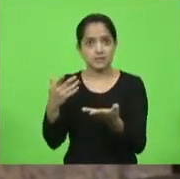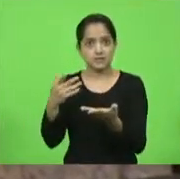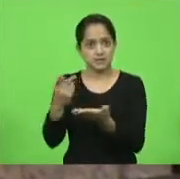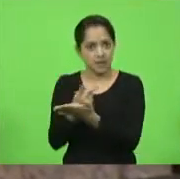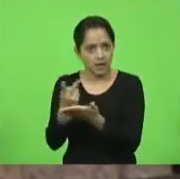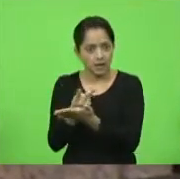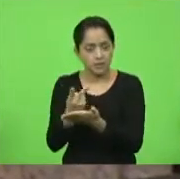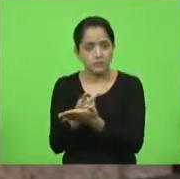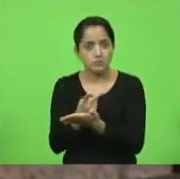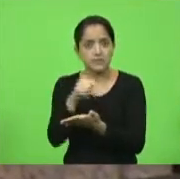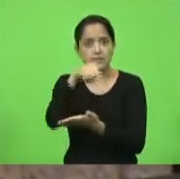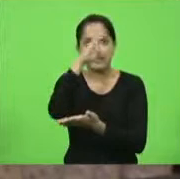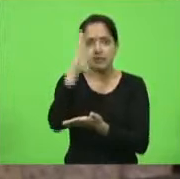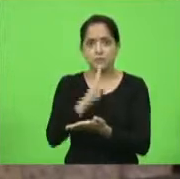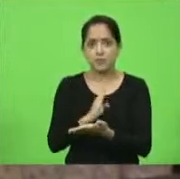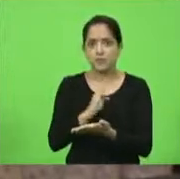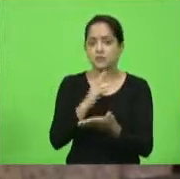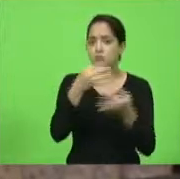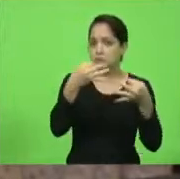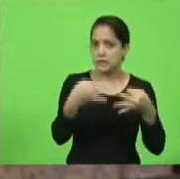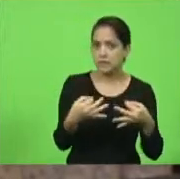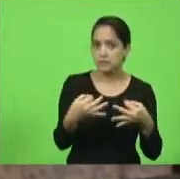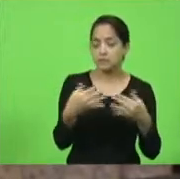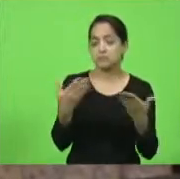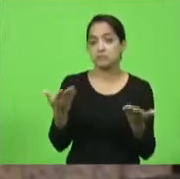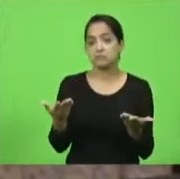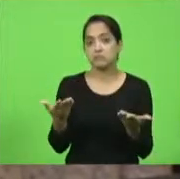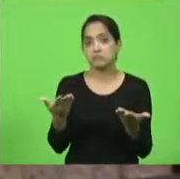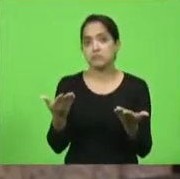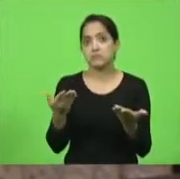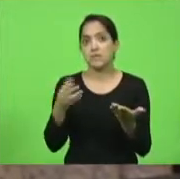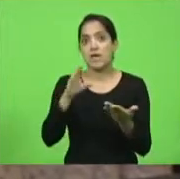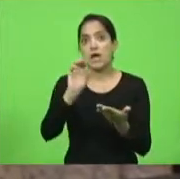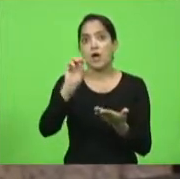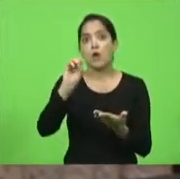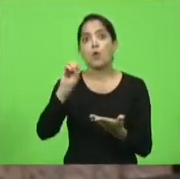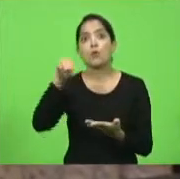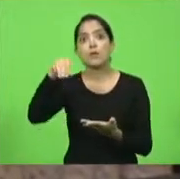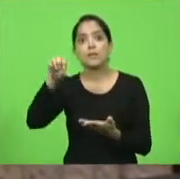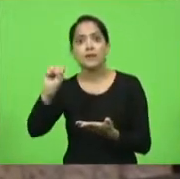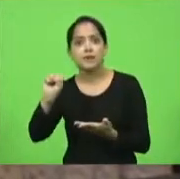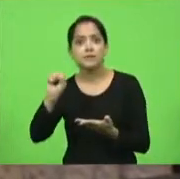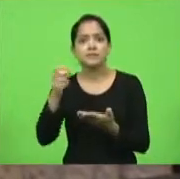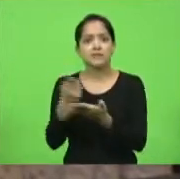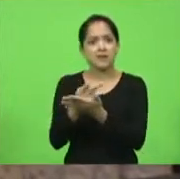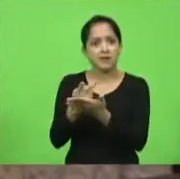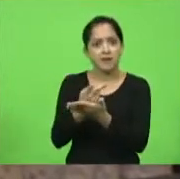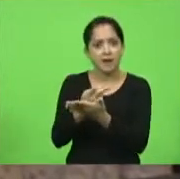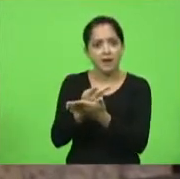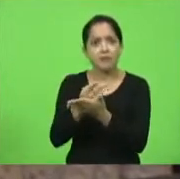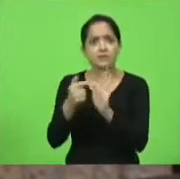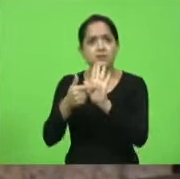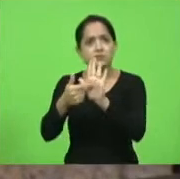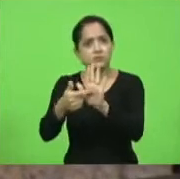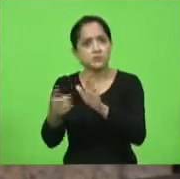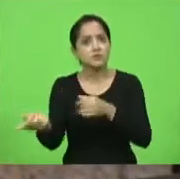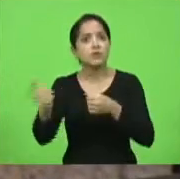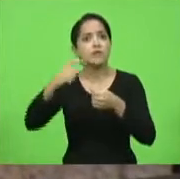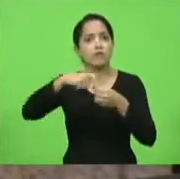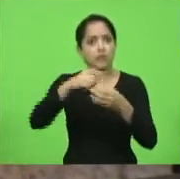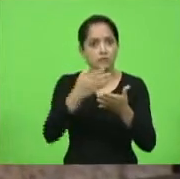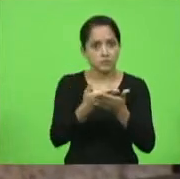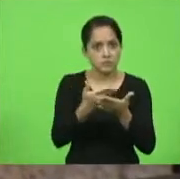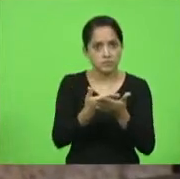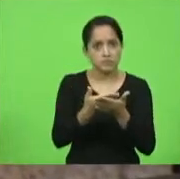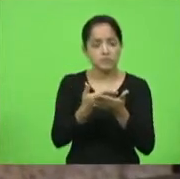e o Brasil está certo? Será que a OMS está errada ao indicar o retorno às aulas? Será que a